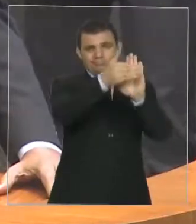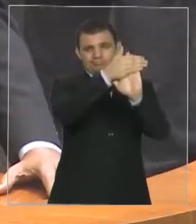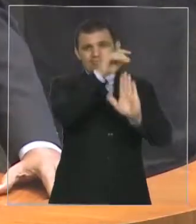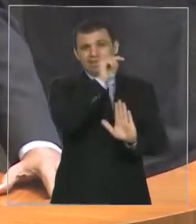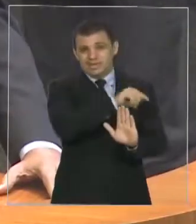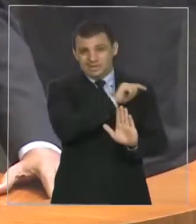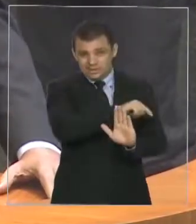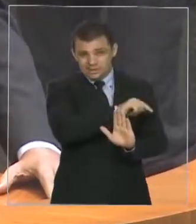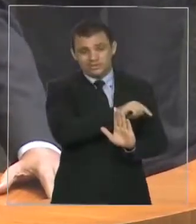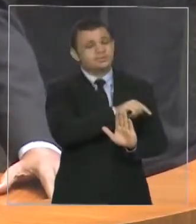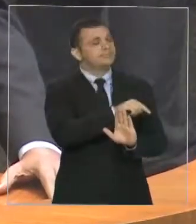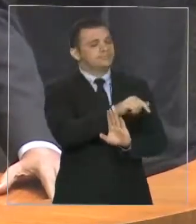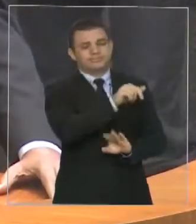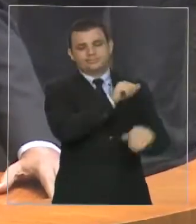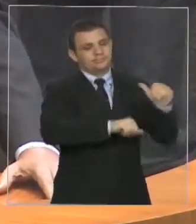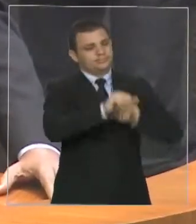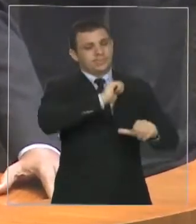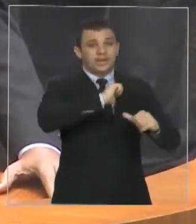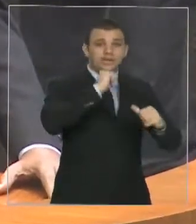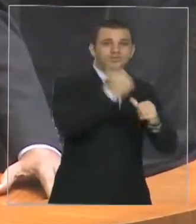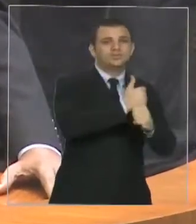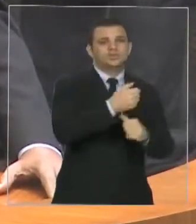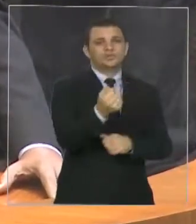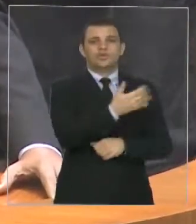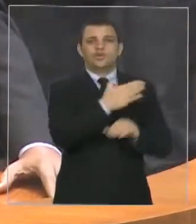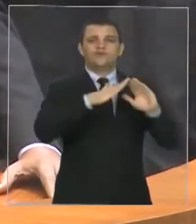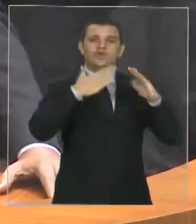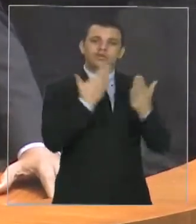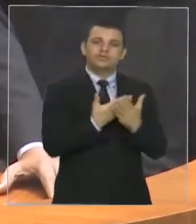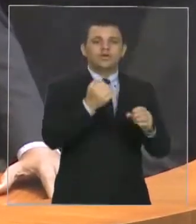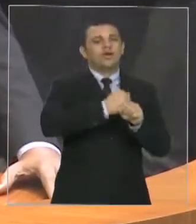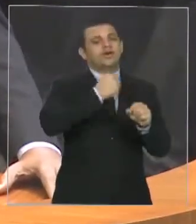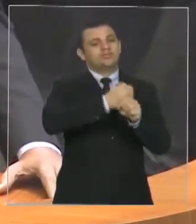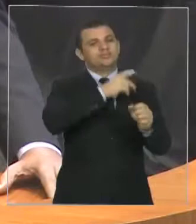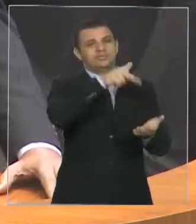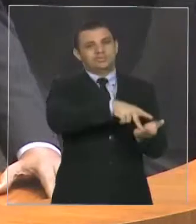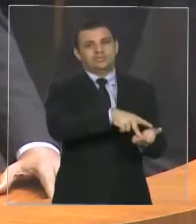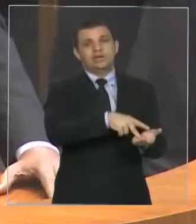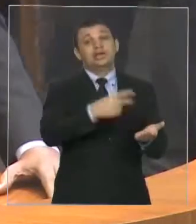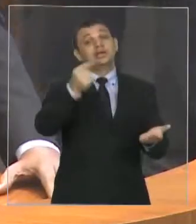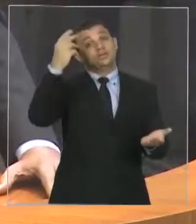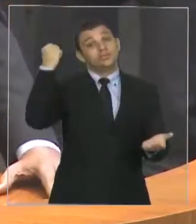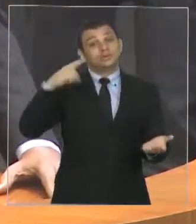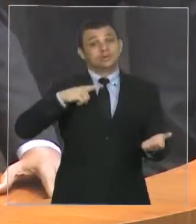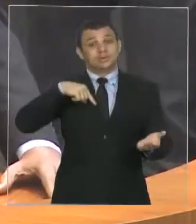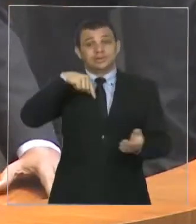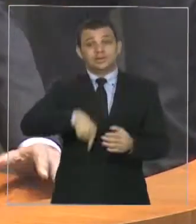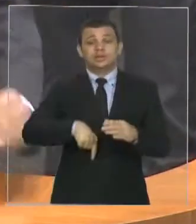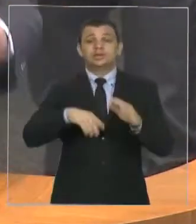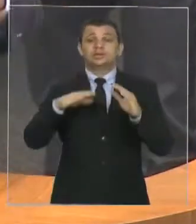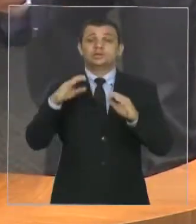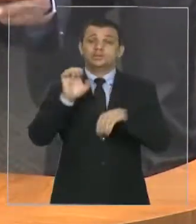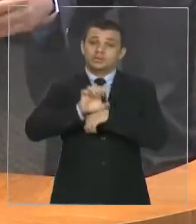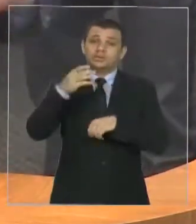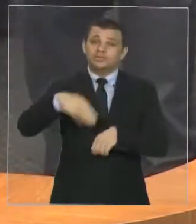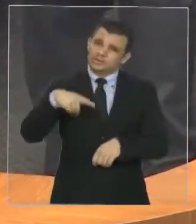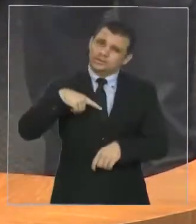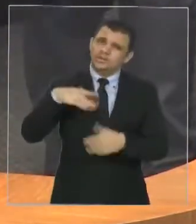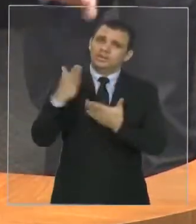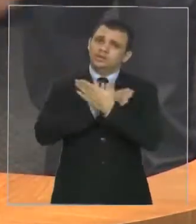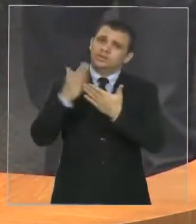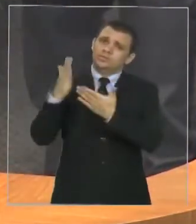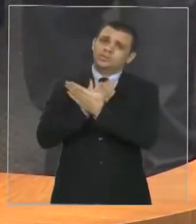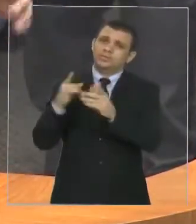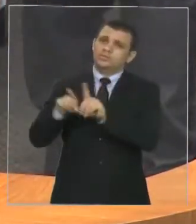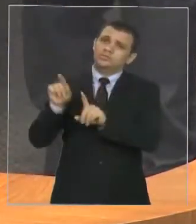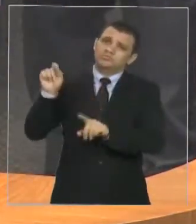carcomidas escolas de taipa que existiam aqui no Estado do Maranhão, que ainda existem e que, aos poucos,